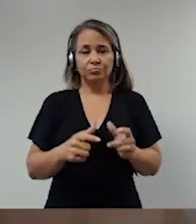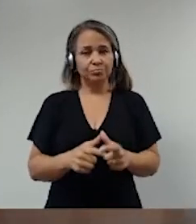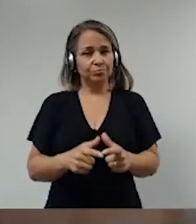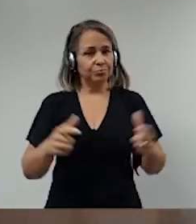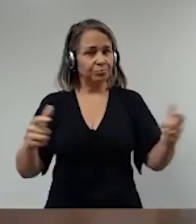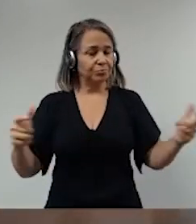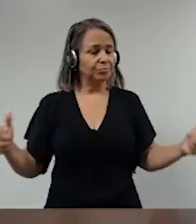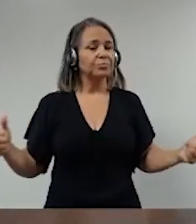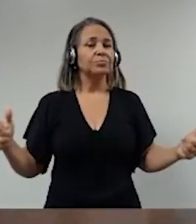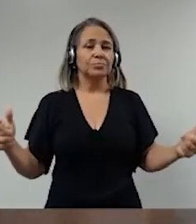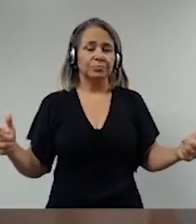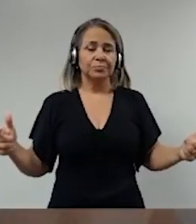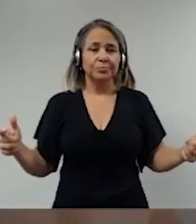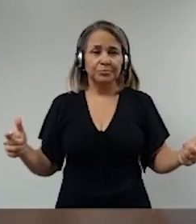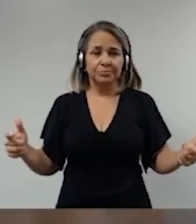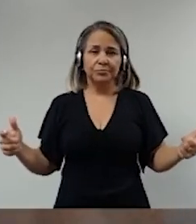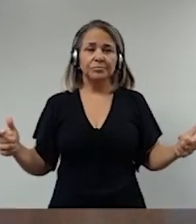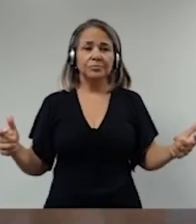extremamente